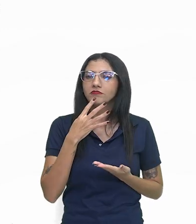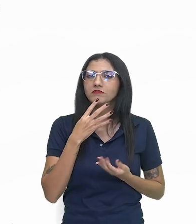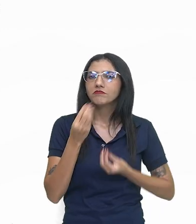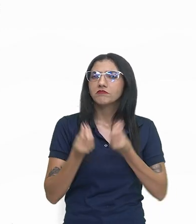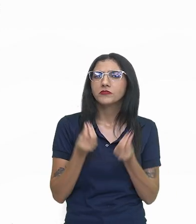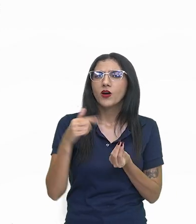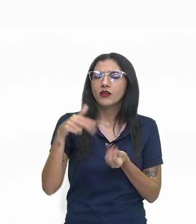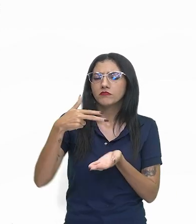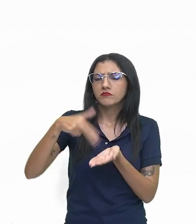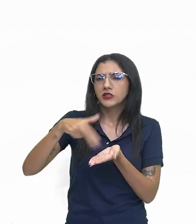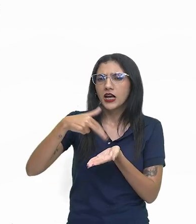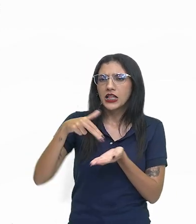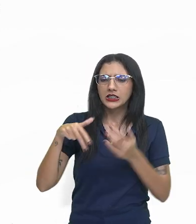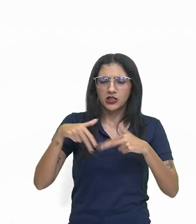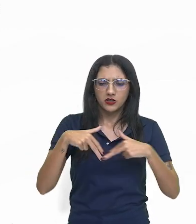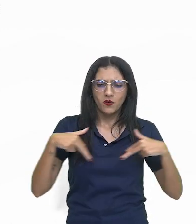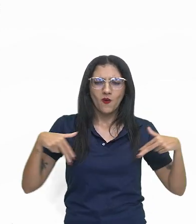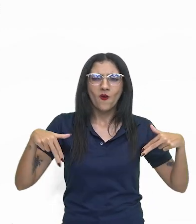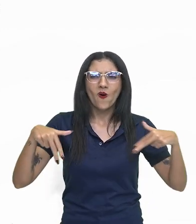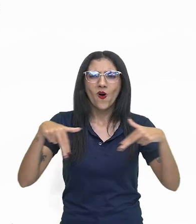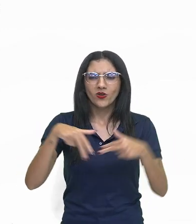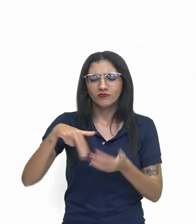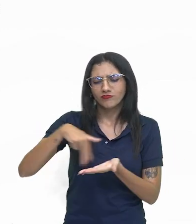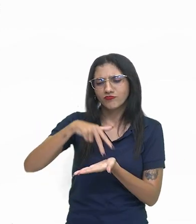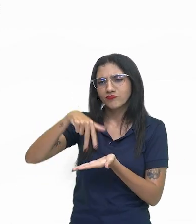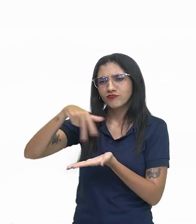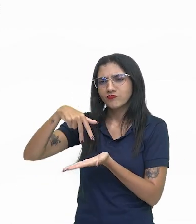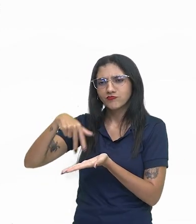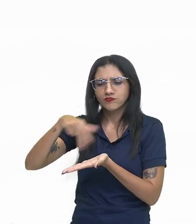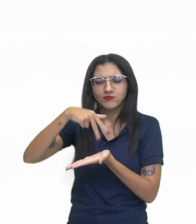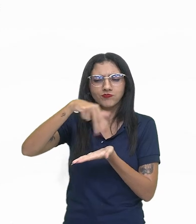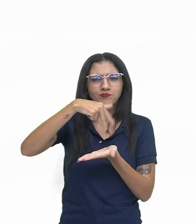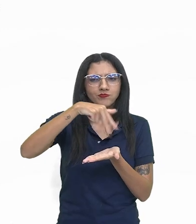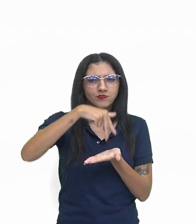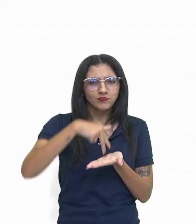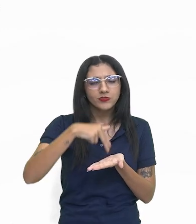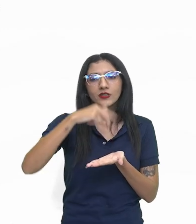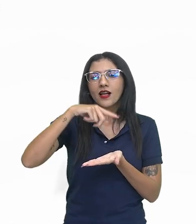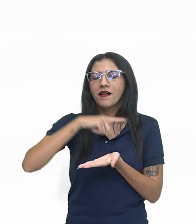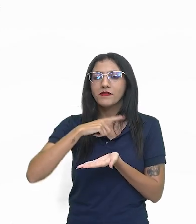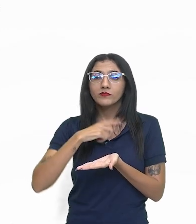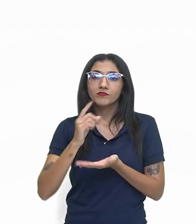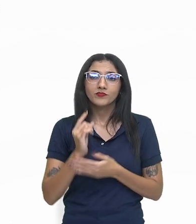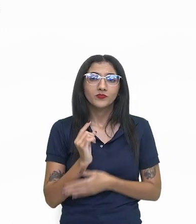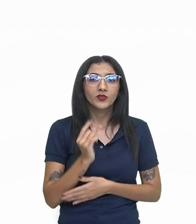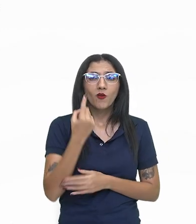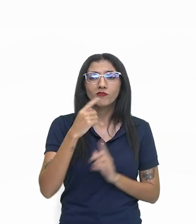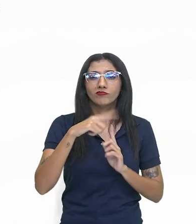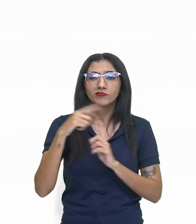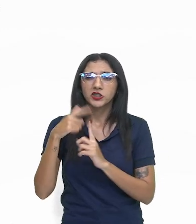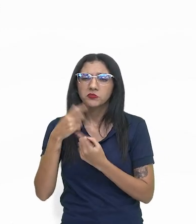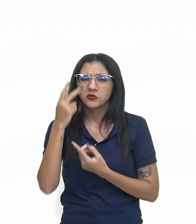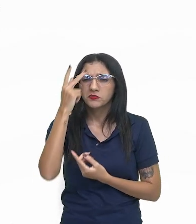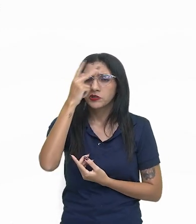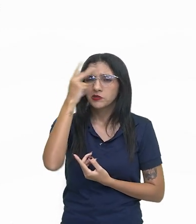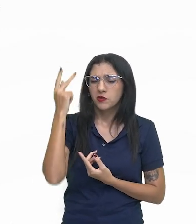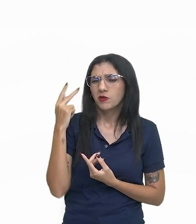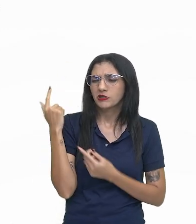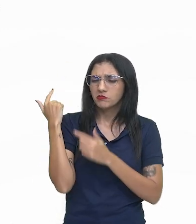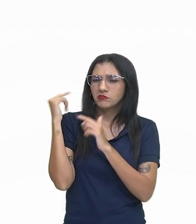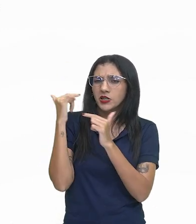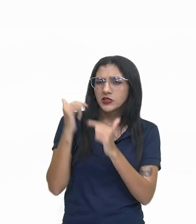uma dança de roda com movimentos giratórios que surgiram de um típico hábito de pescadores e